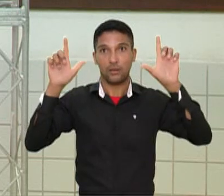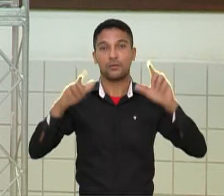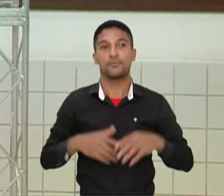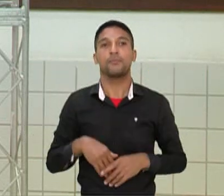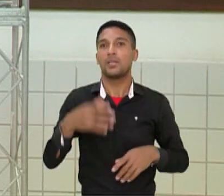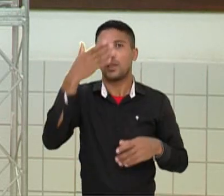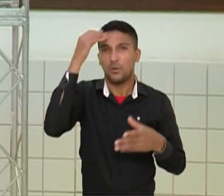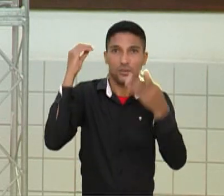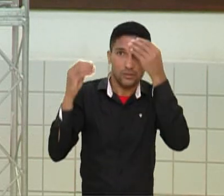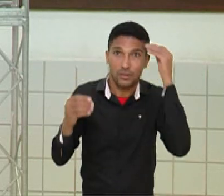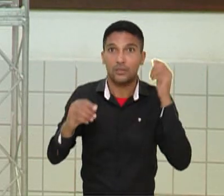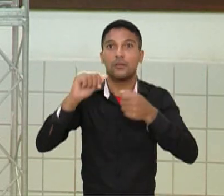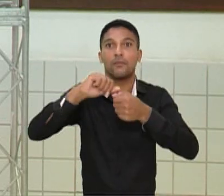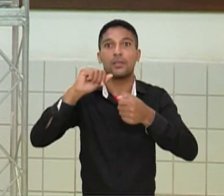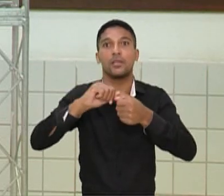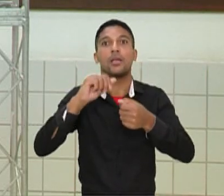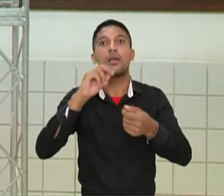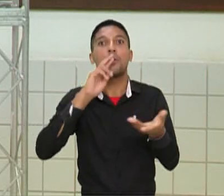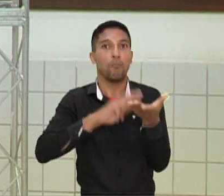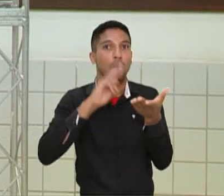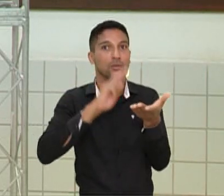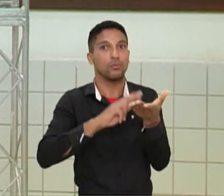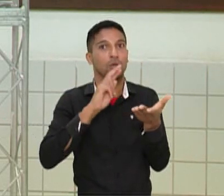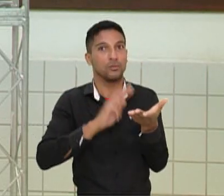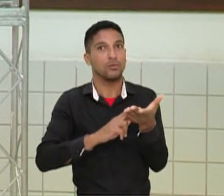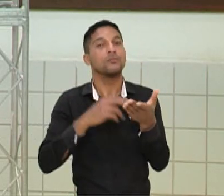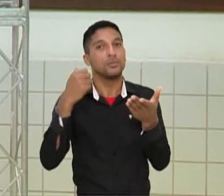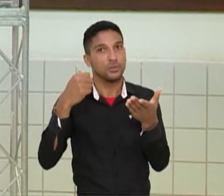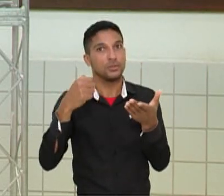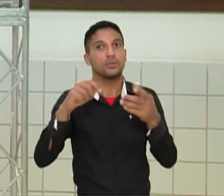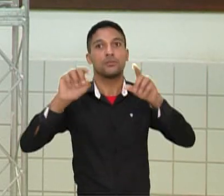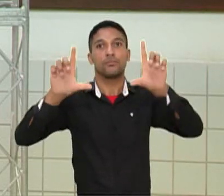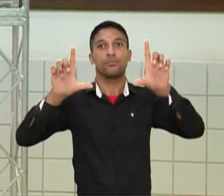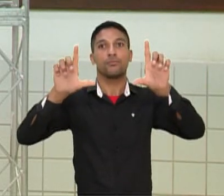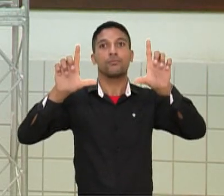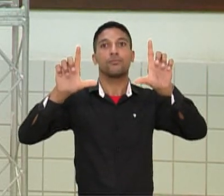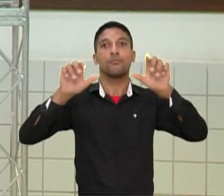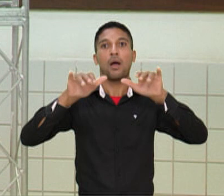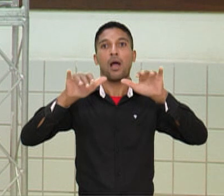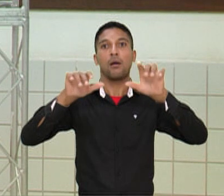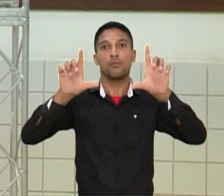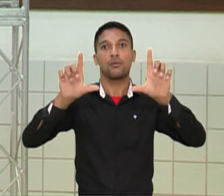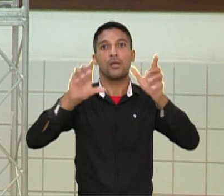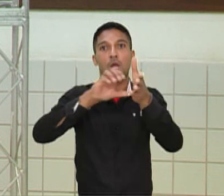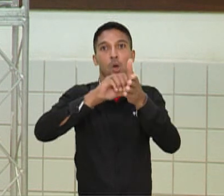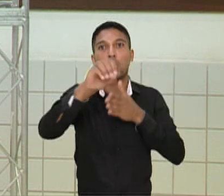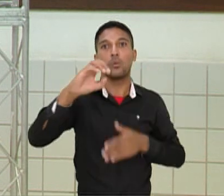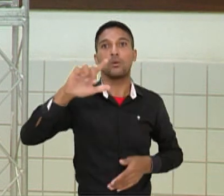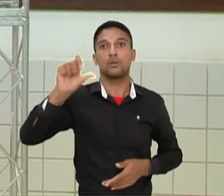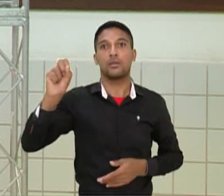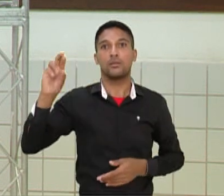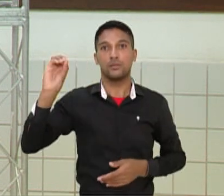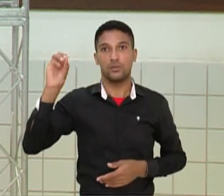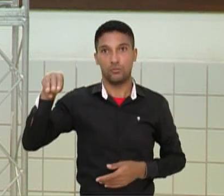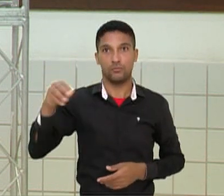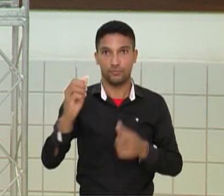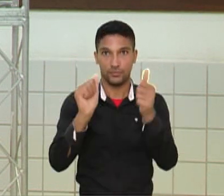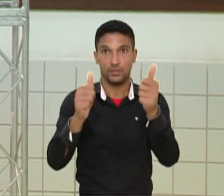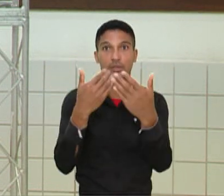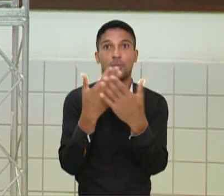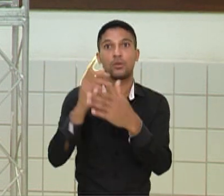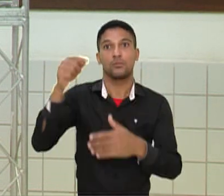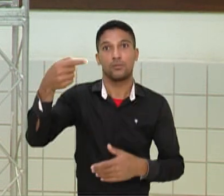levando, não esqueça de se reanimar a cada dia, ok? Esperança lá em último e na próxima aula a gente se vê. Tchau!